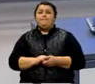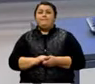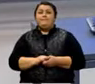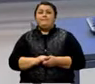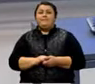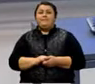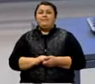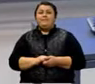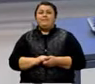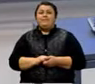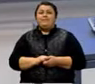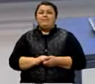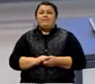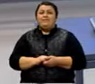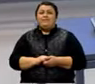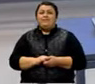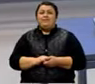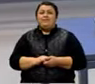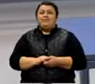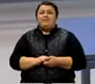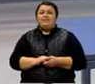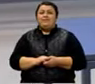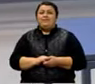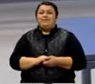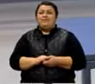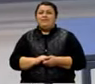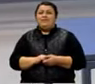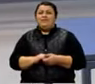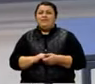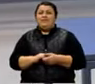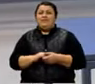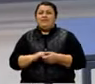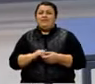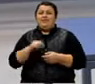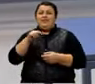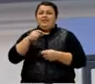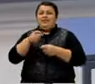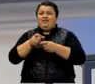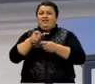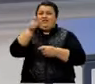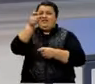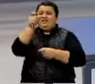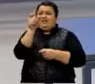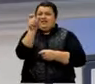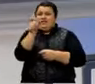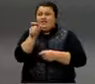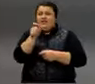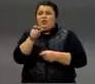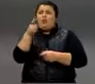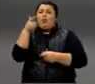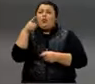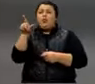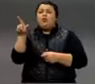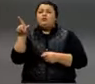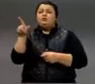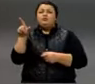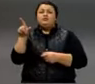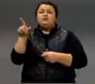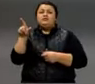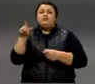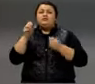Deixa eu colocar aqui de volta. Pronto. O próximo sistema, então, é o